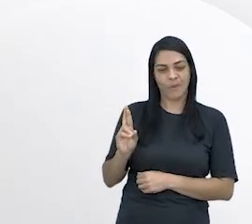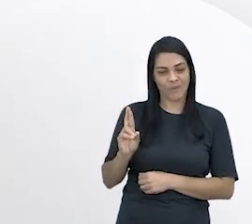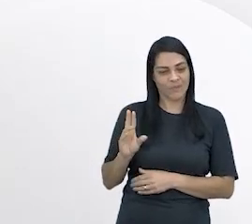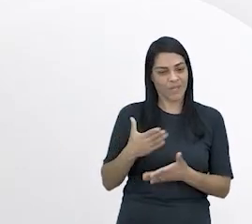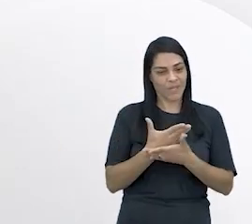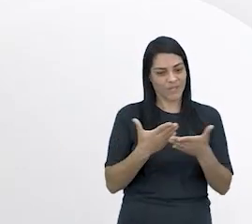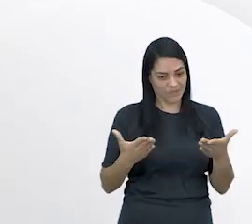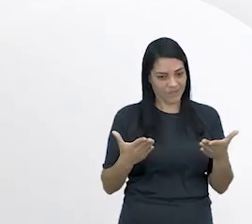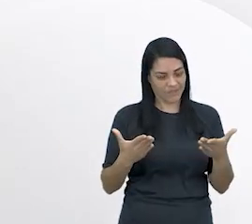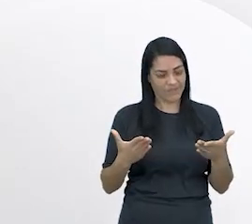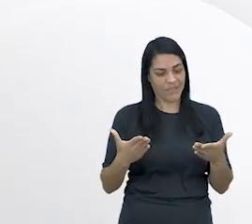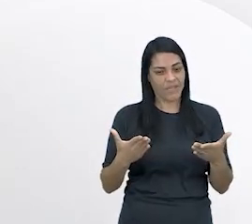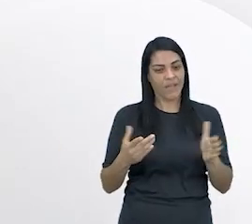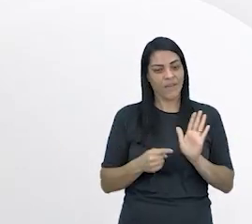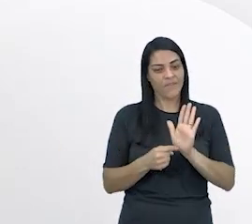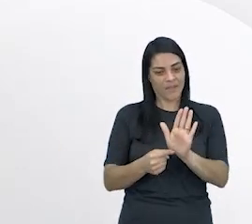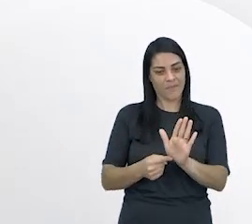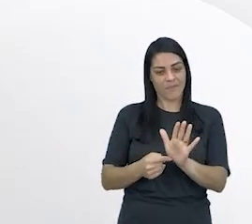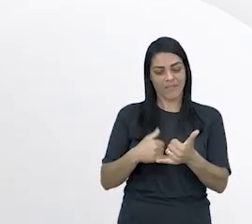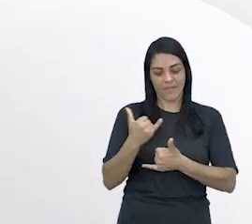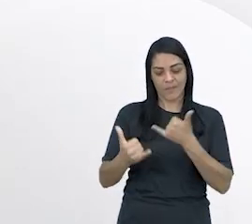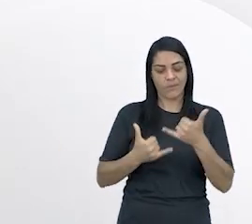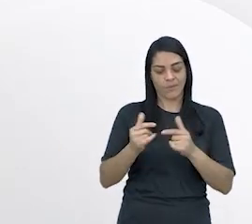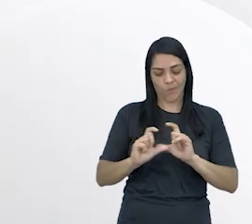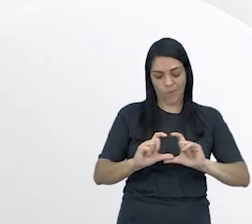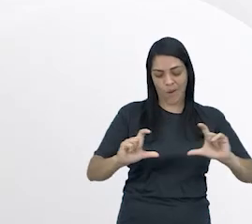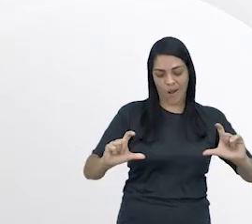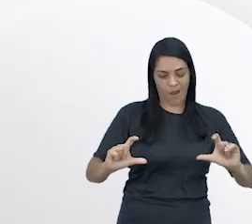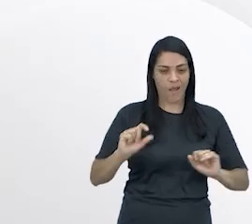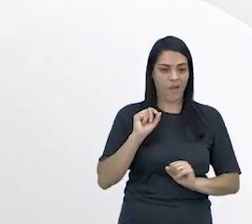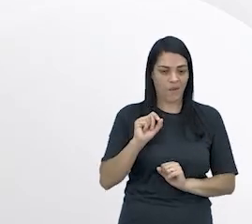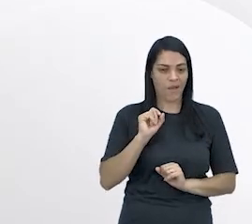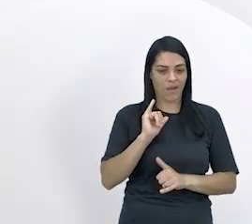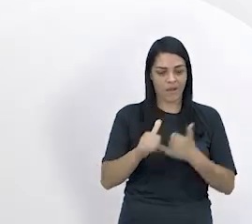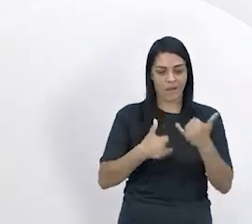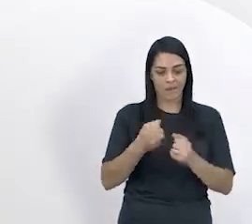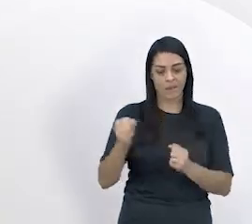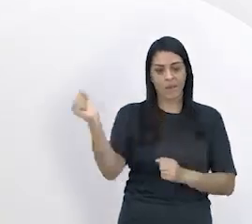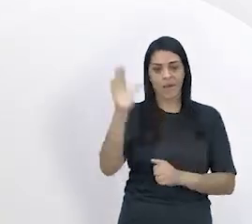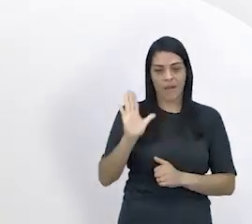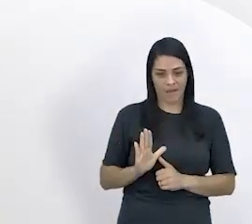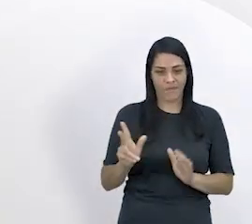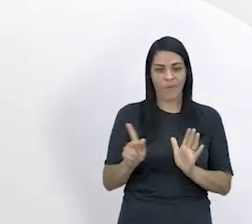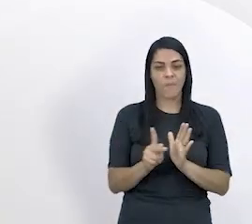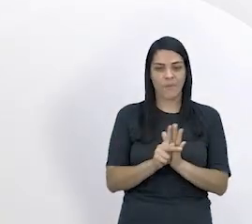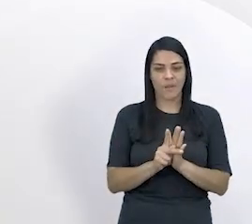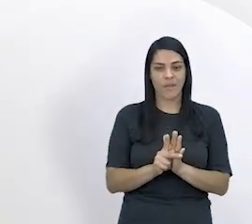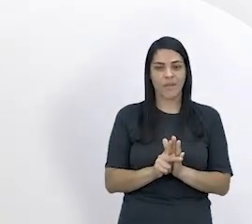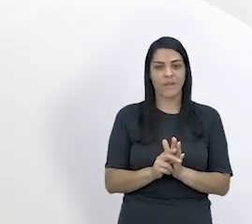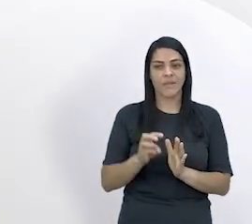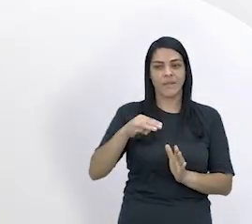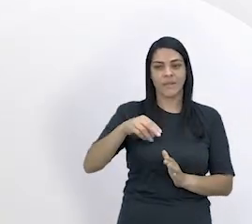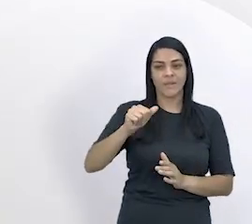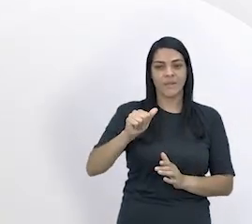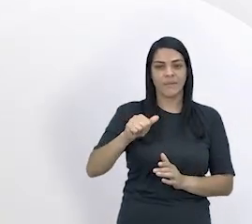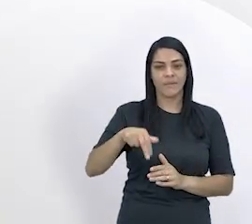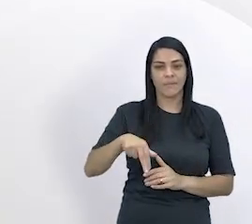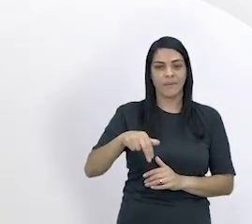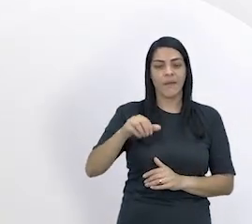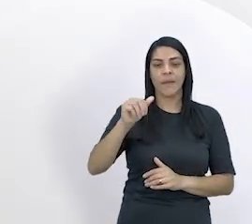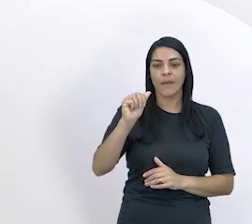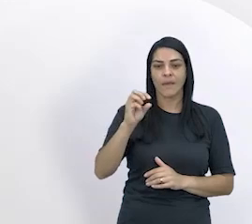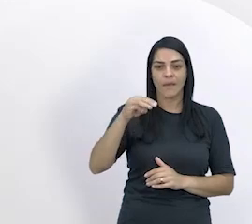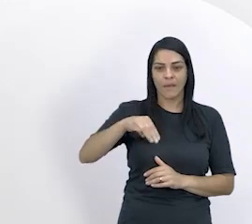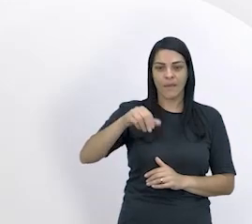vai apresentar esse jogo de tabuleiro, que é um jogo também africano, chamado Mancala. E,